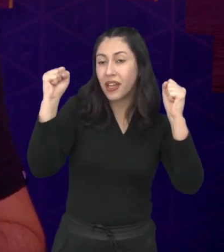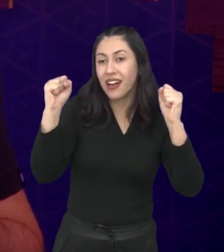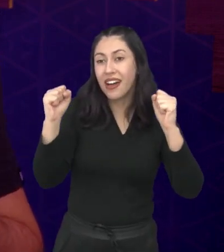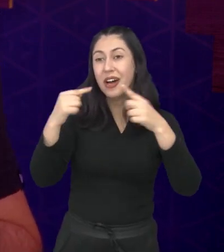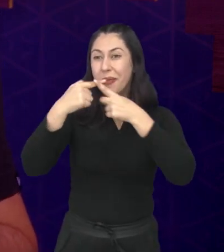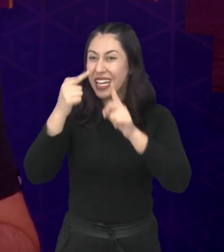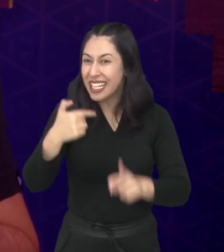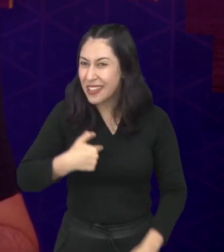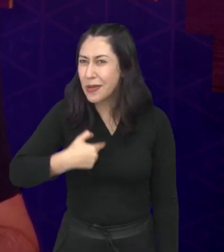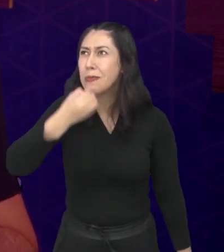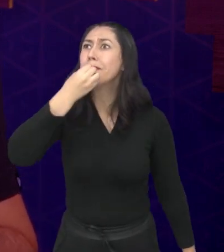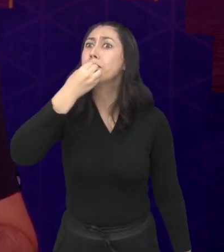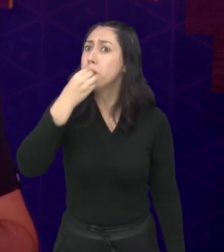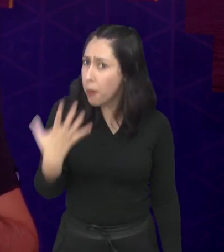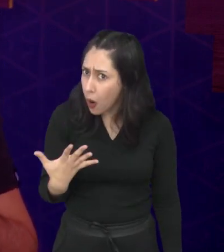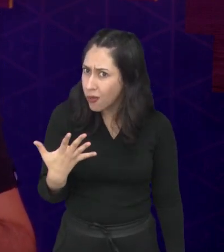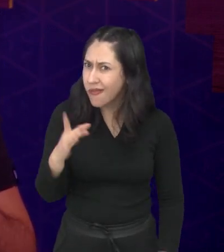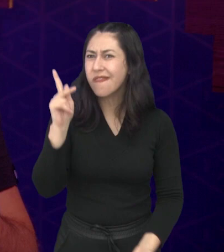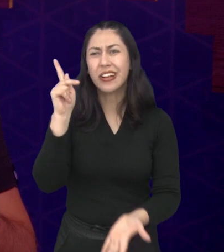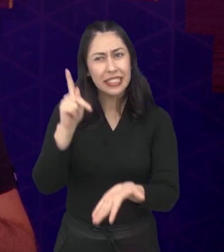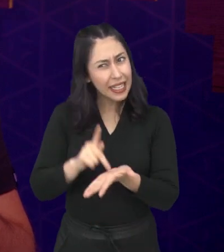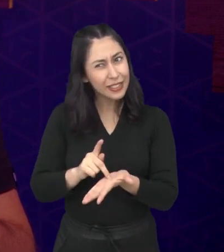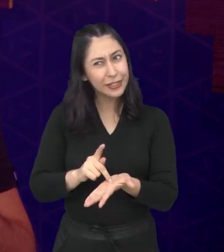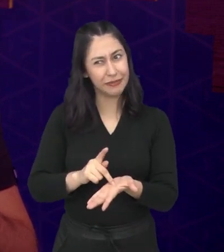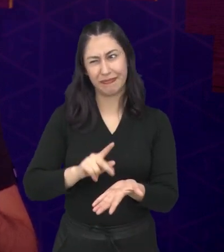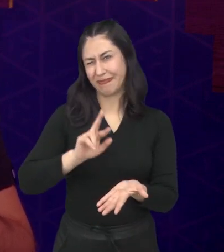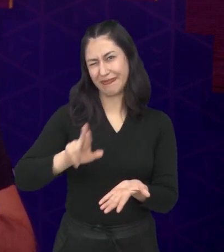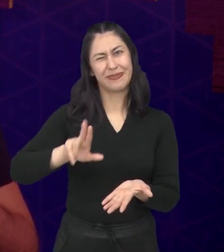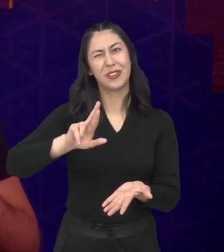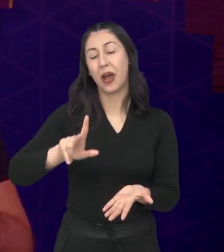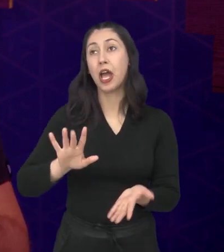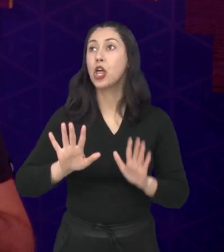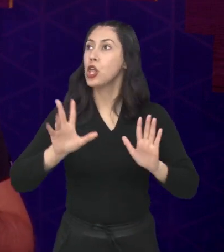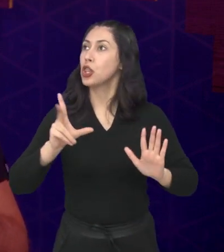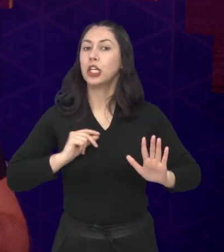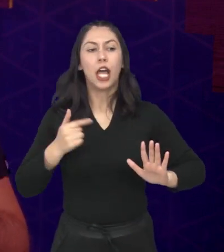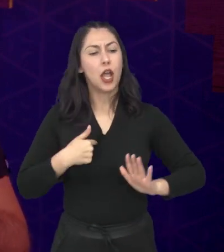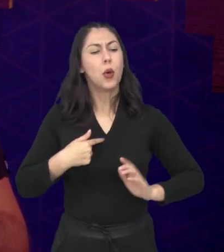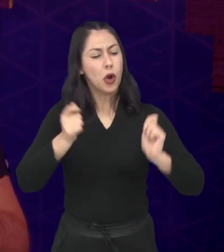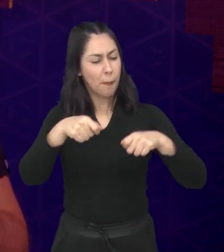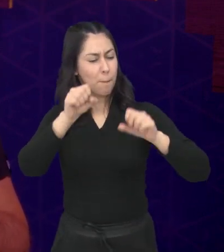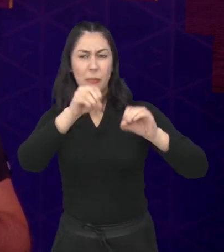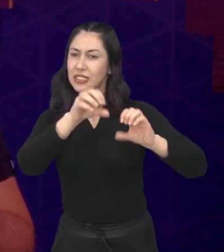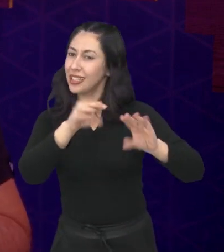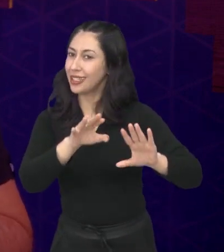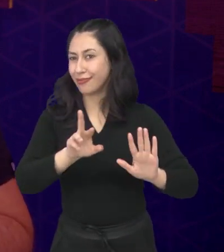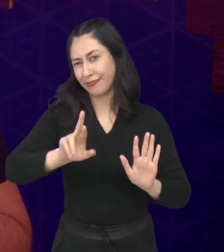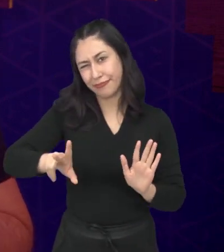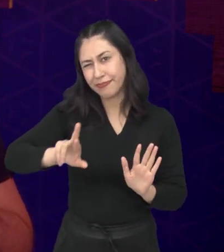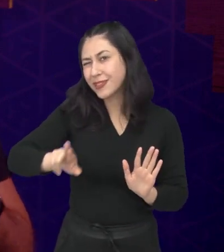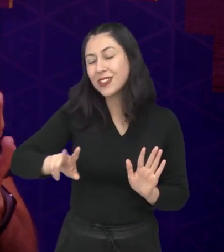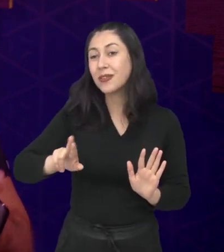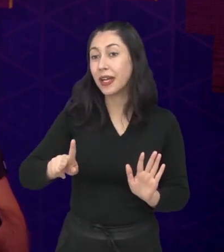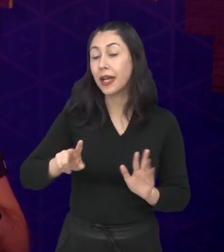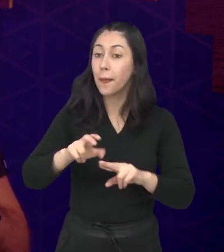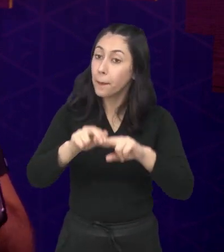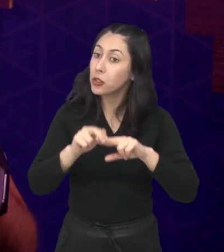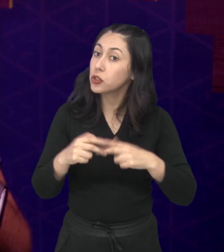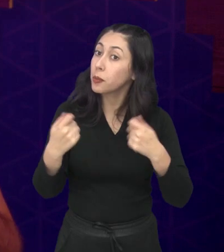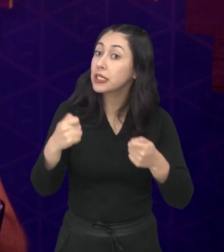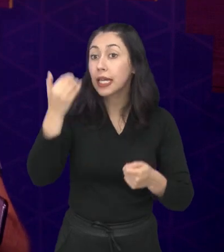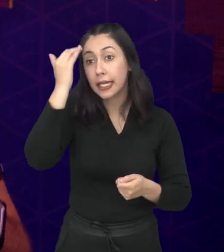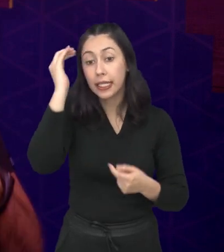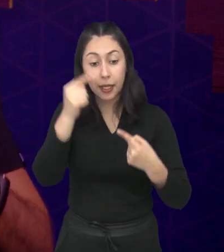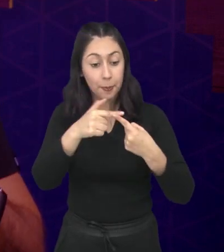sou tão bom nisso a ponto de, caraca, eu posso ensinar outras pessoas sobre isso, sabe? Então você tem que descobrir o que